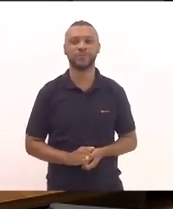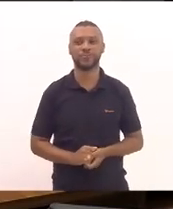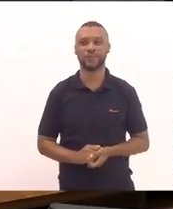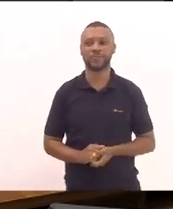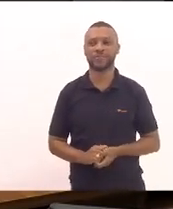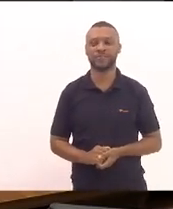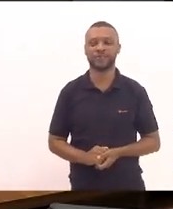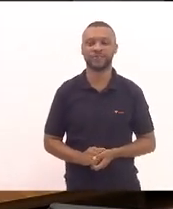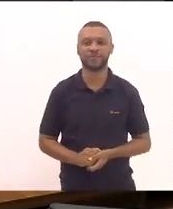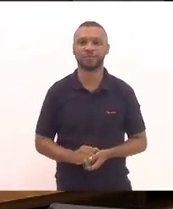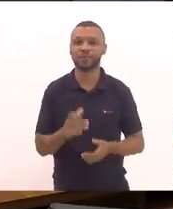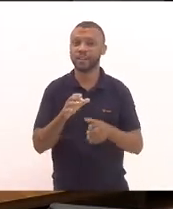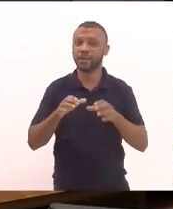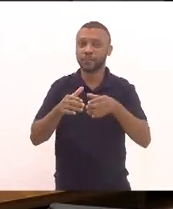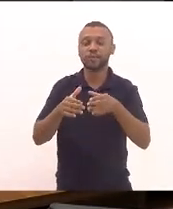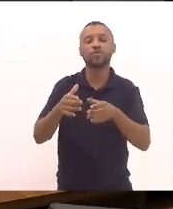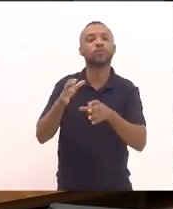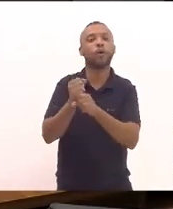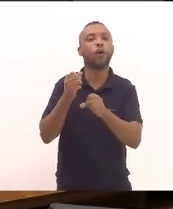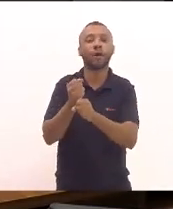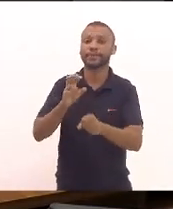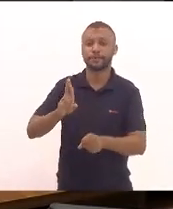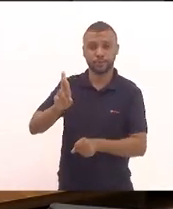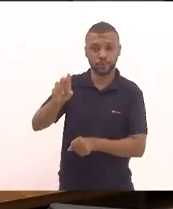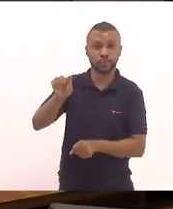Pela Comissão de Orçamento, deputado